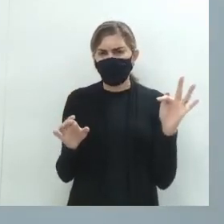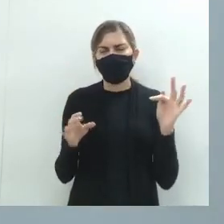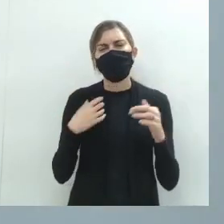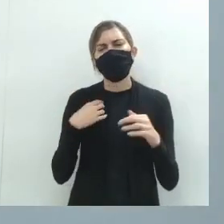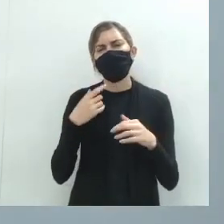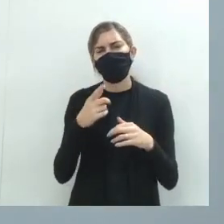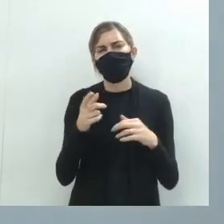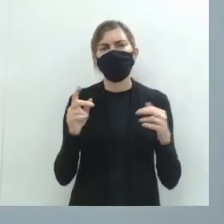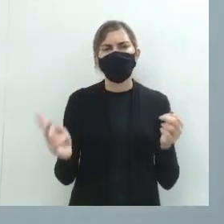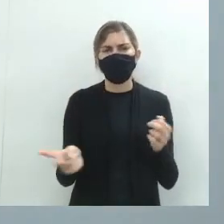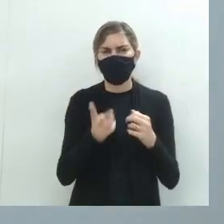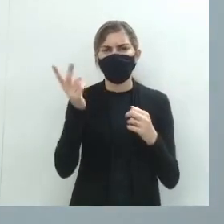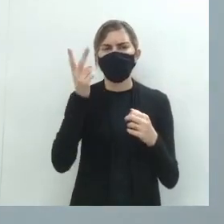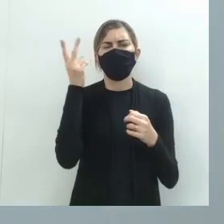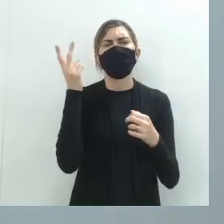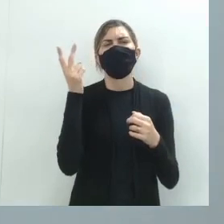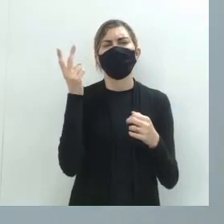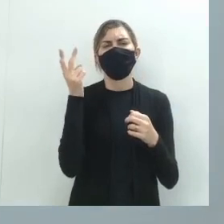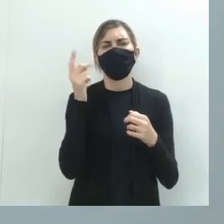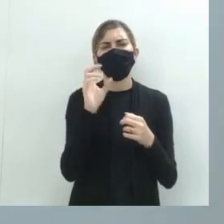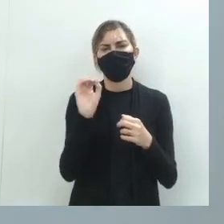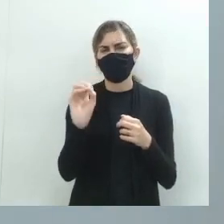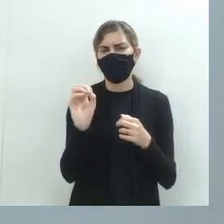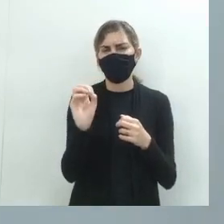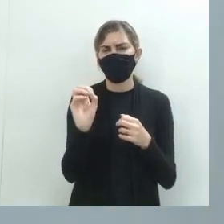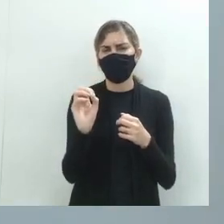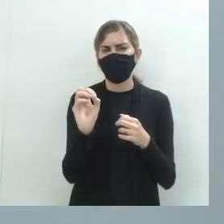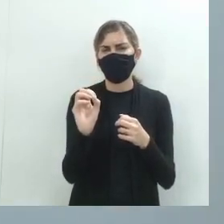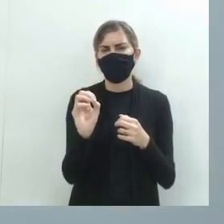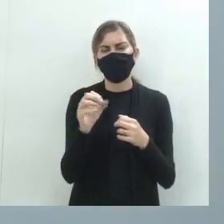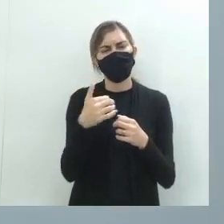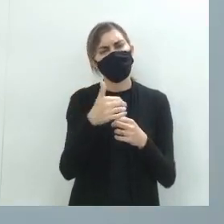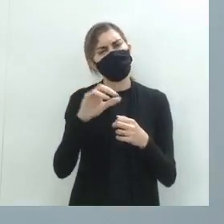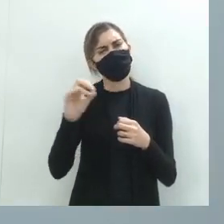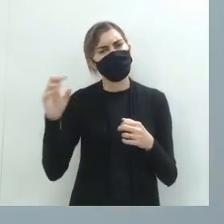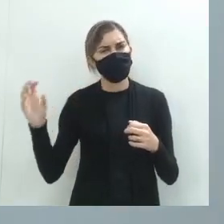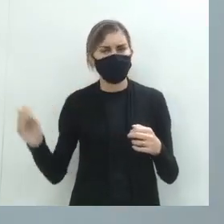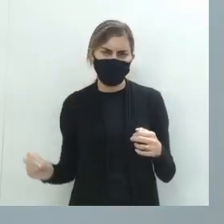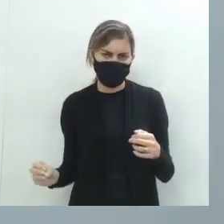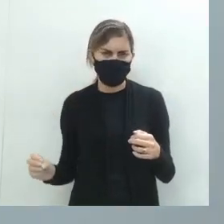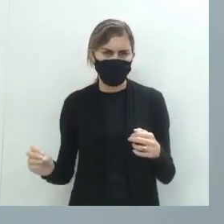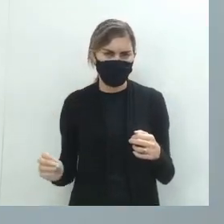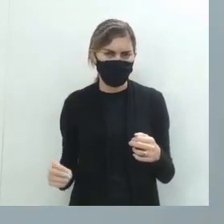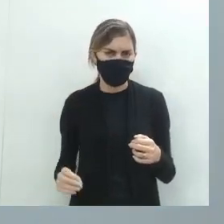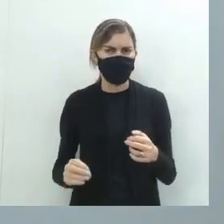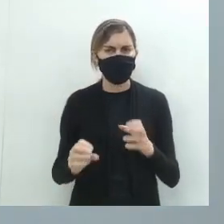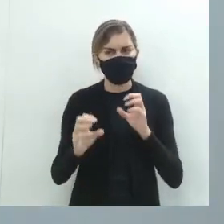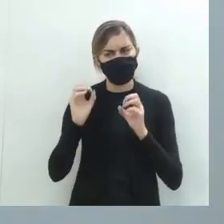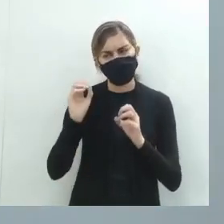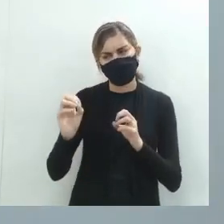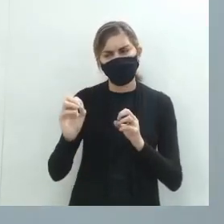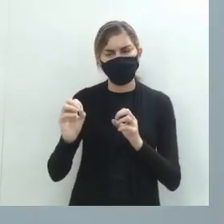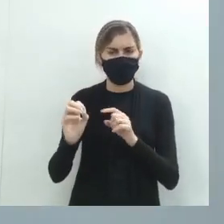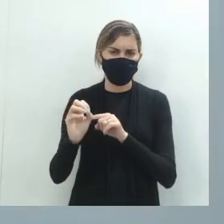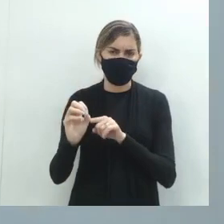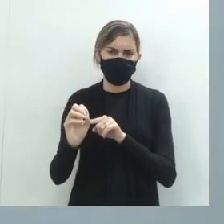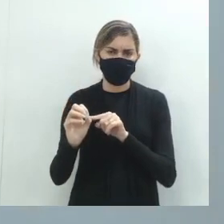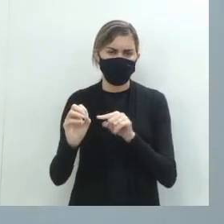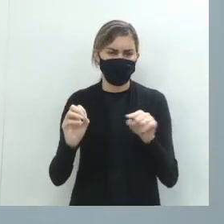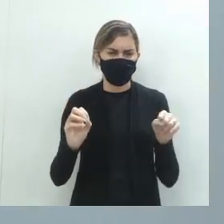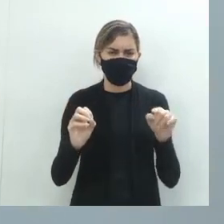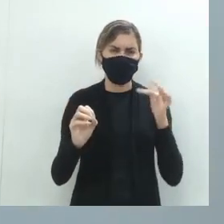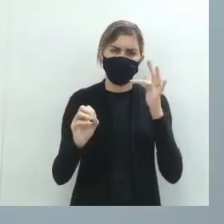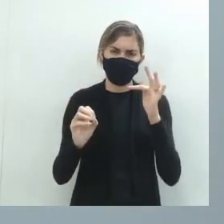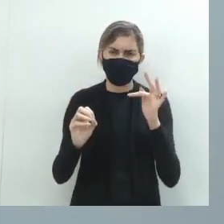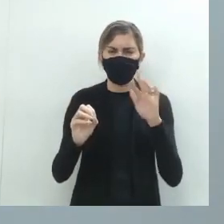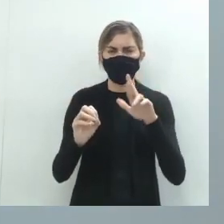adotam-se os valores de 0 e 100. 0 para o ponto de